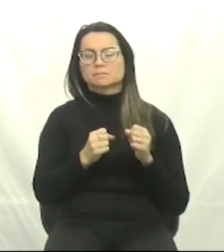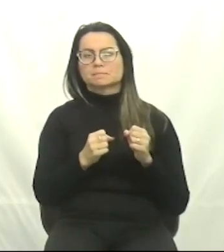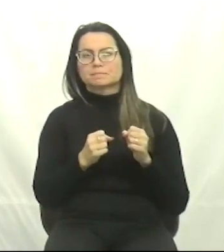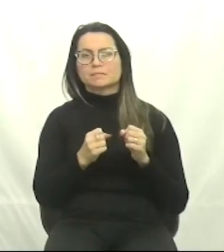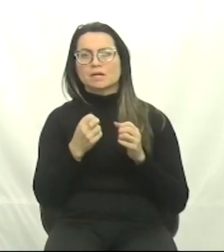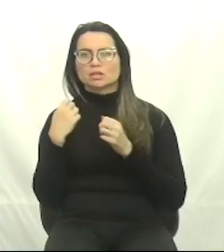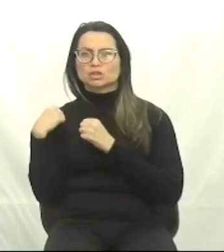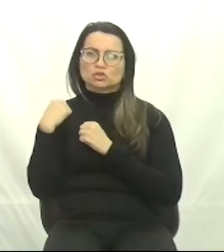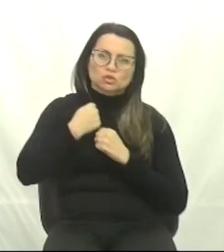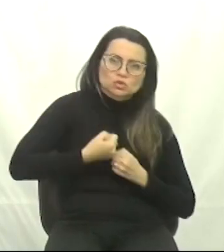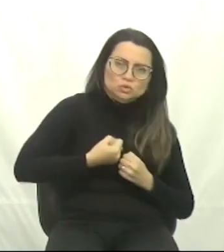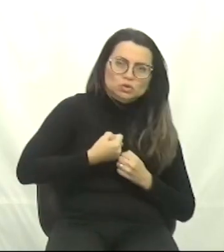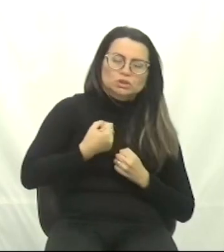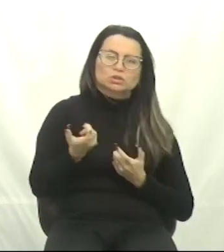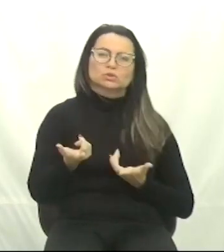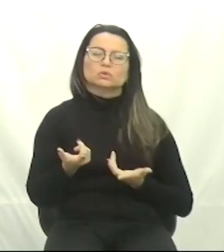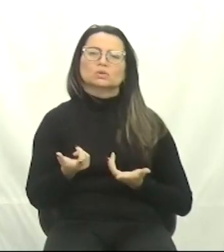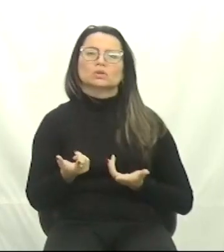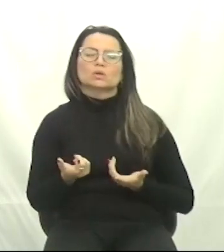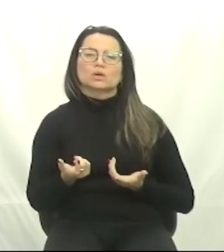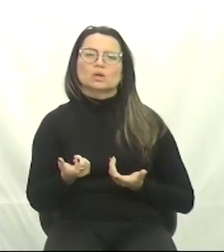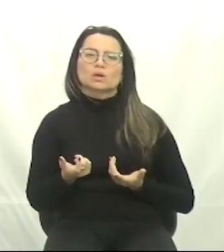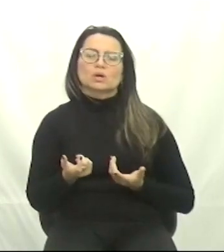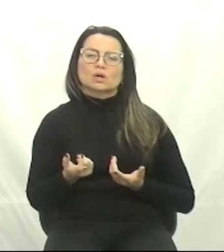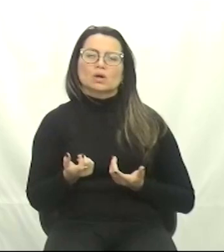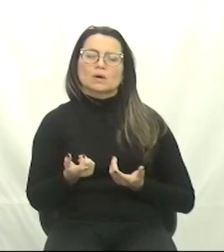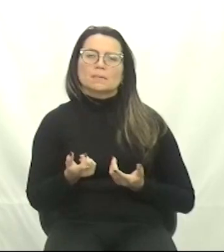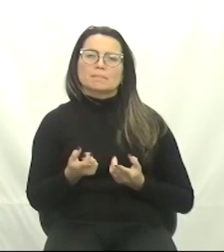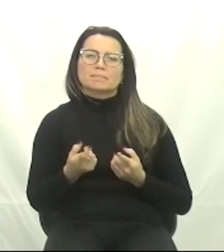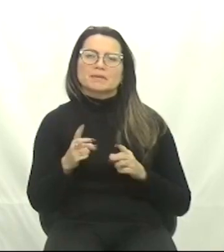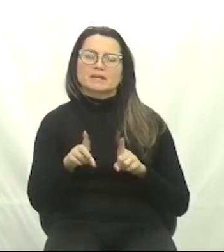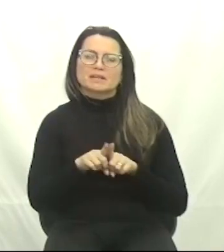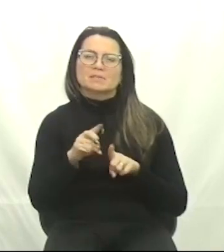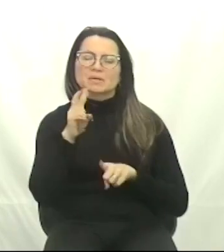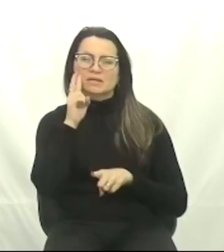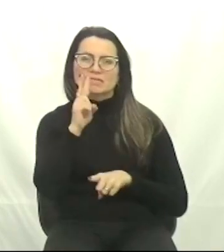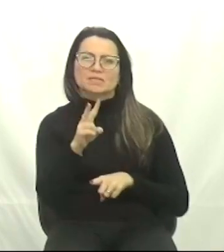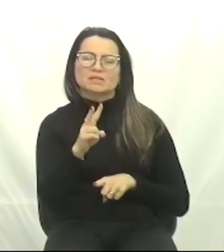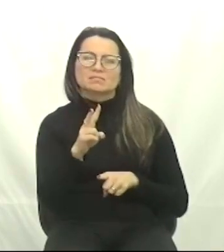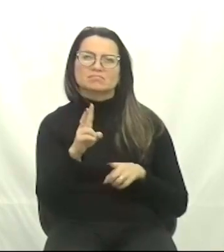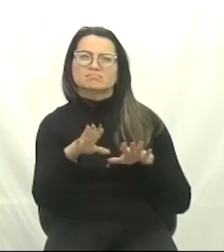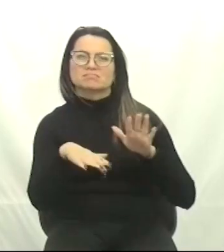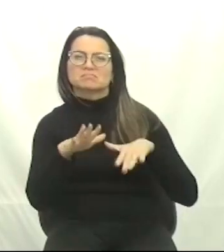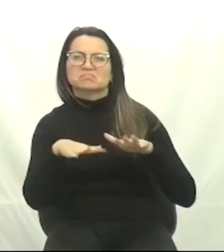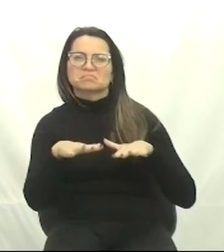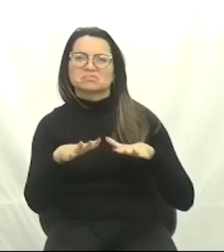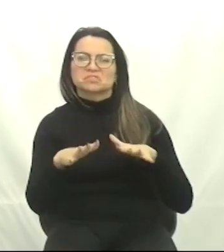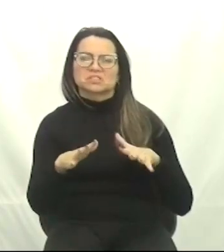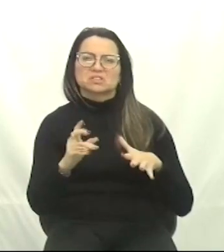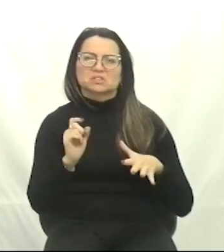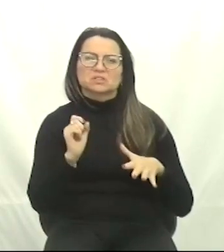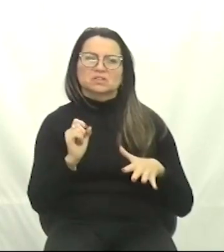E tenho visto que há talvez uma pretensão, né?